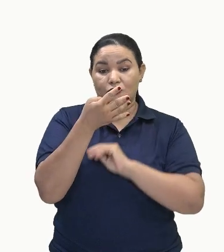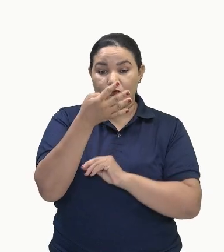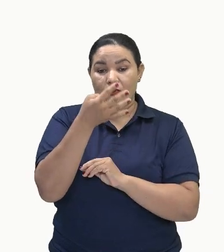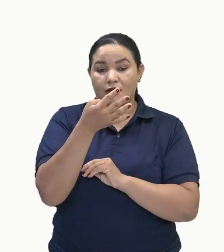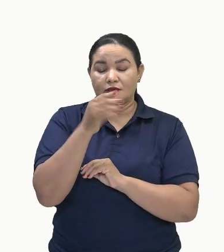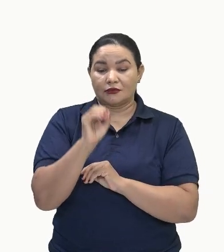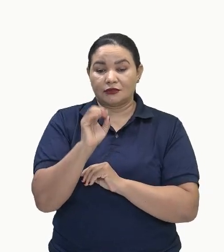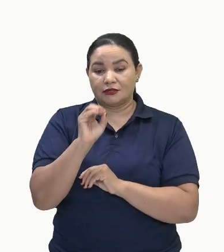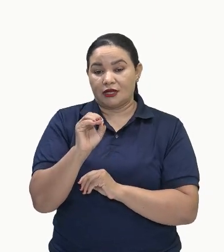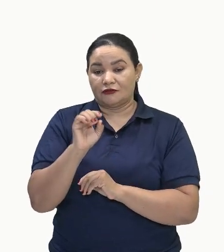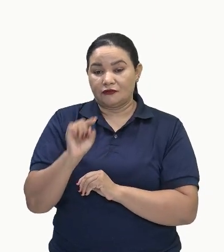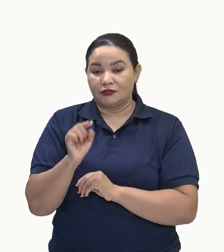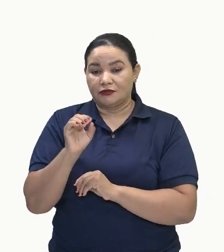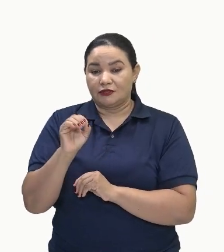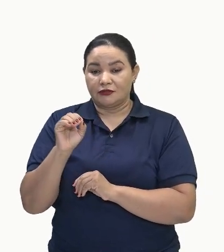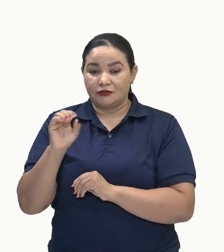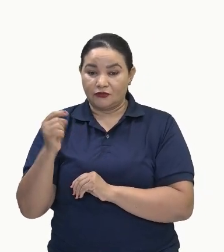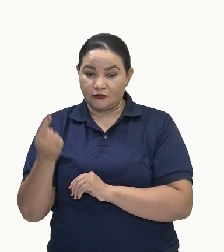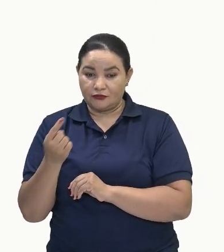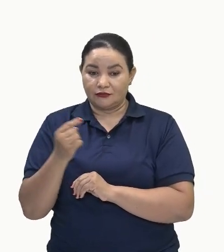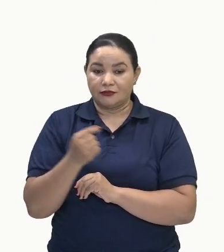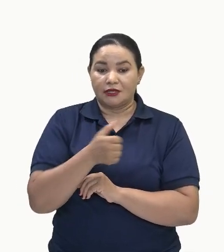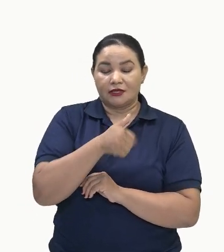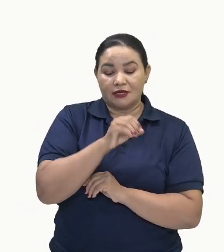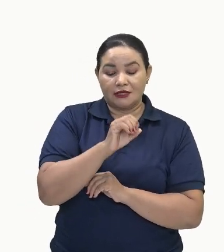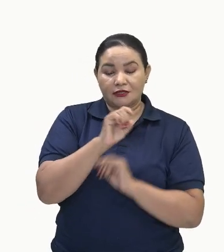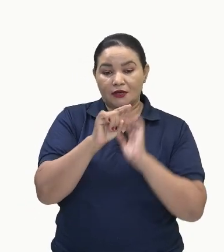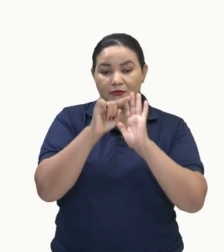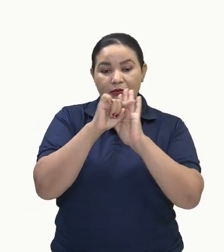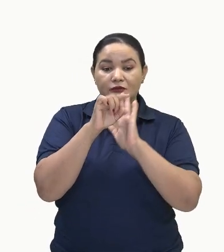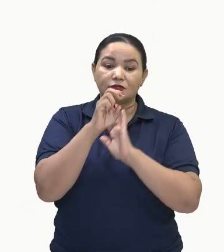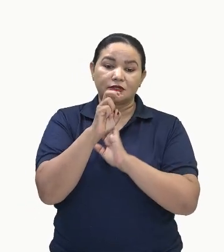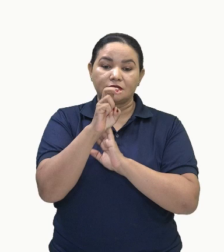0,0001 e 10 elevado a menos 5,